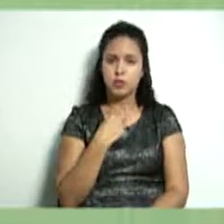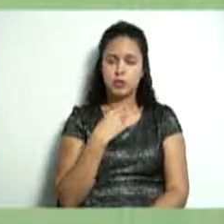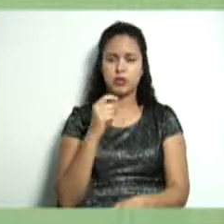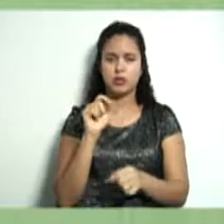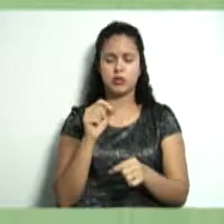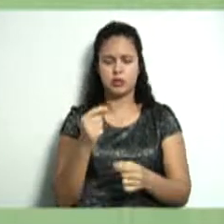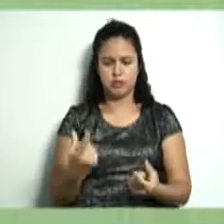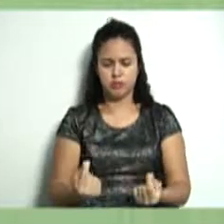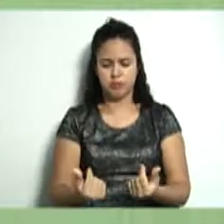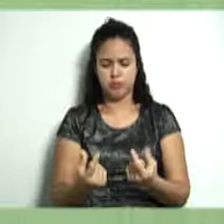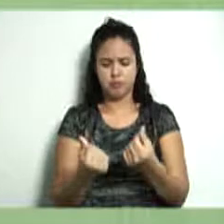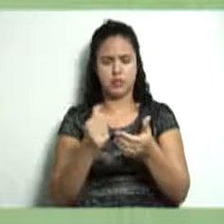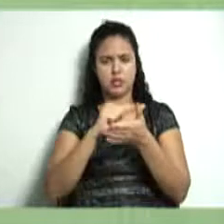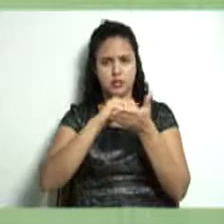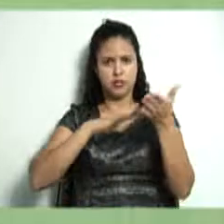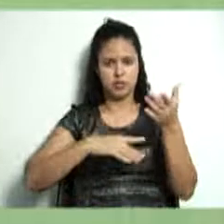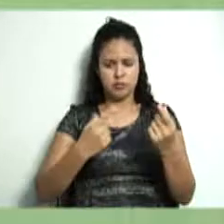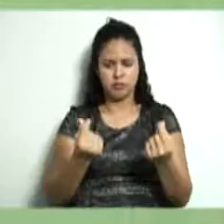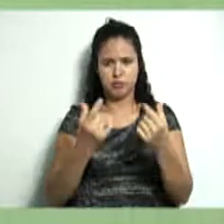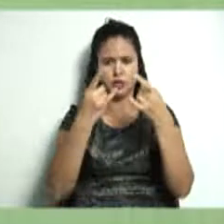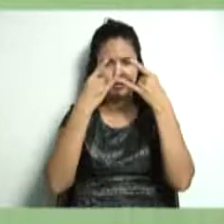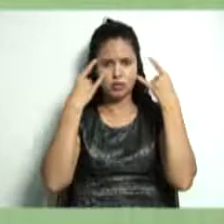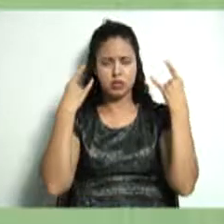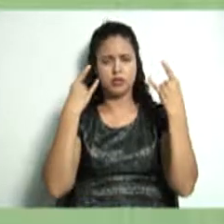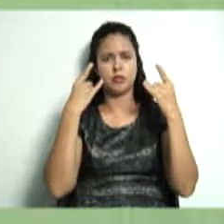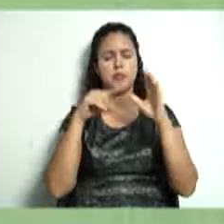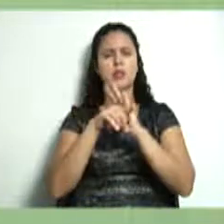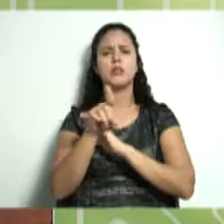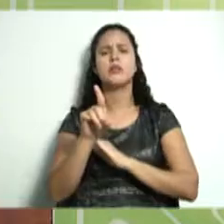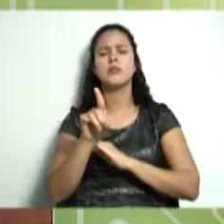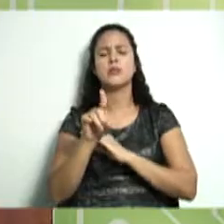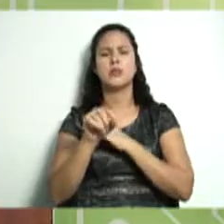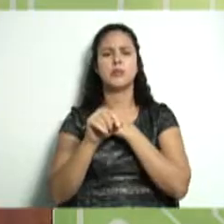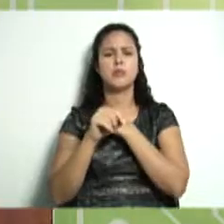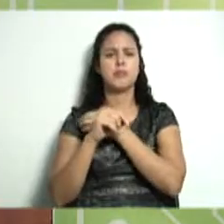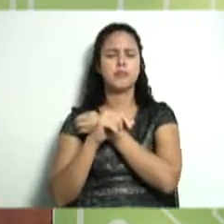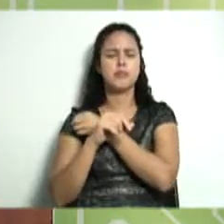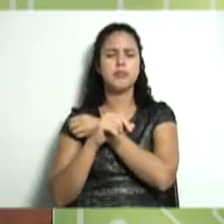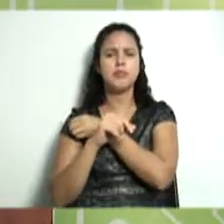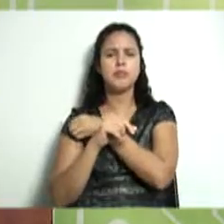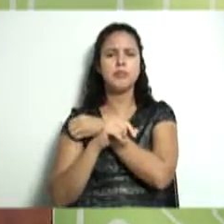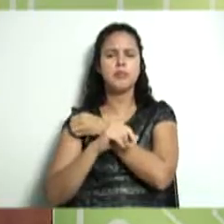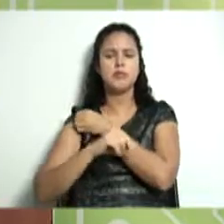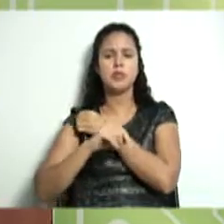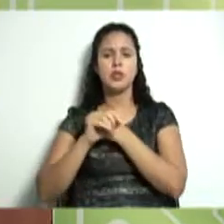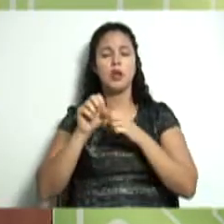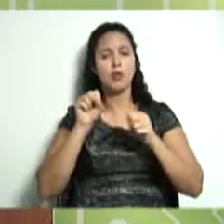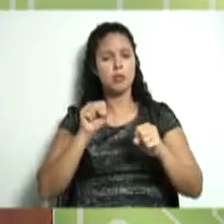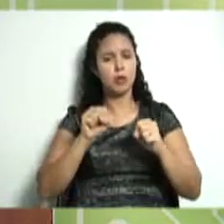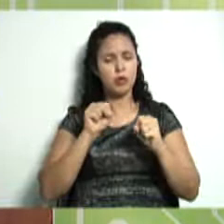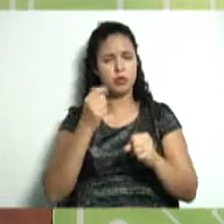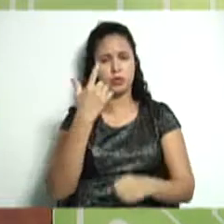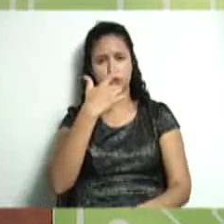lucrativa. Então, pergunta para a professora. Professora, pode uma outra empresa,